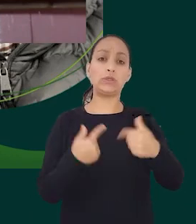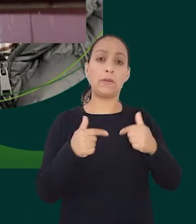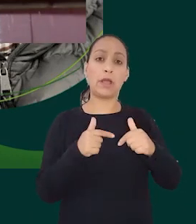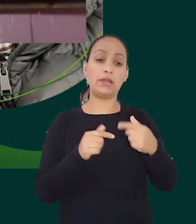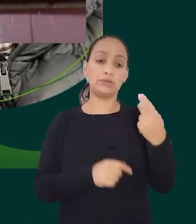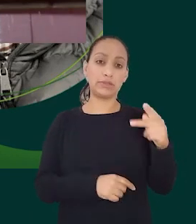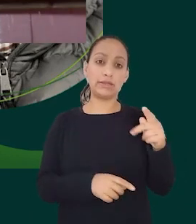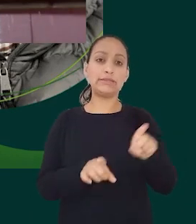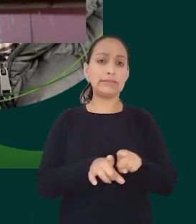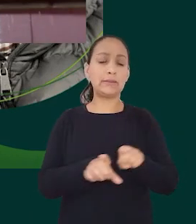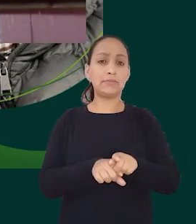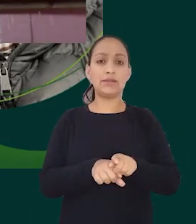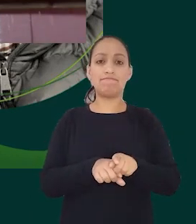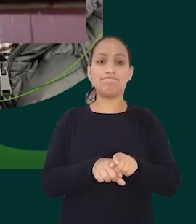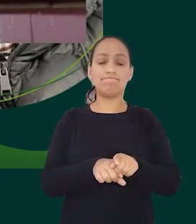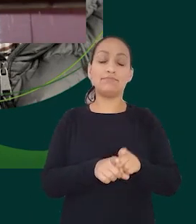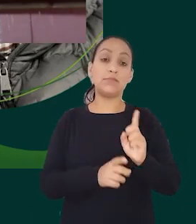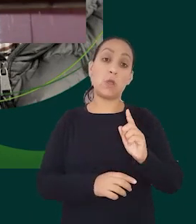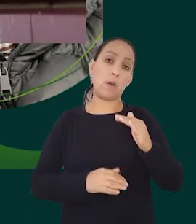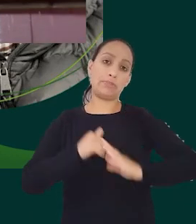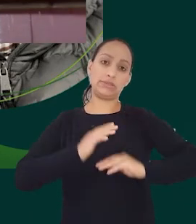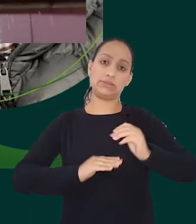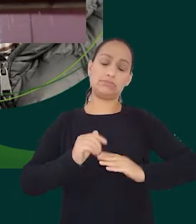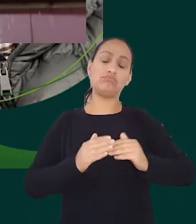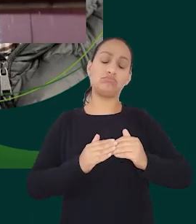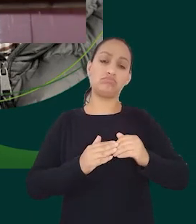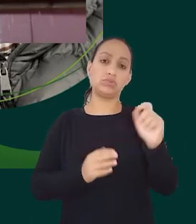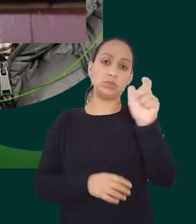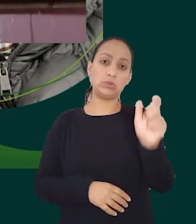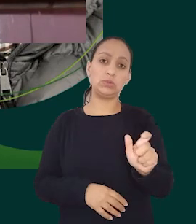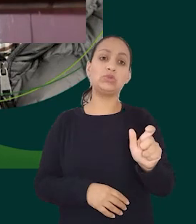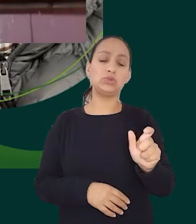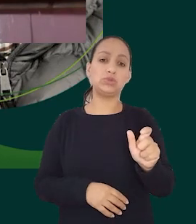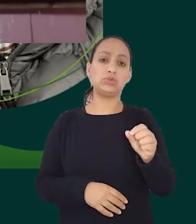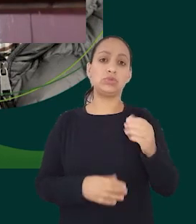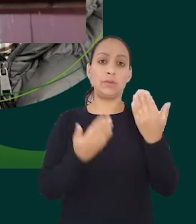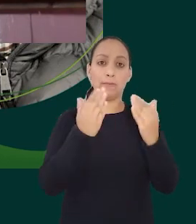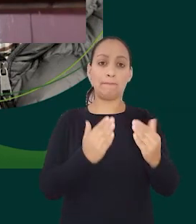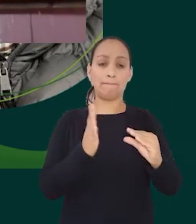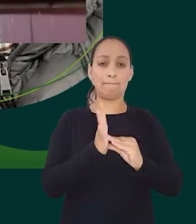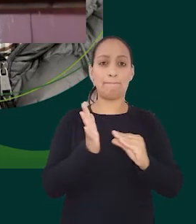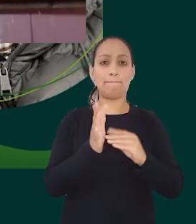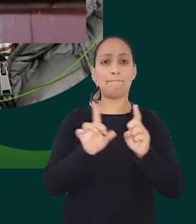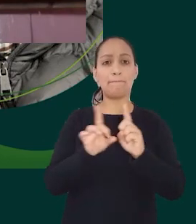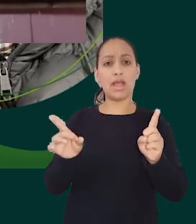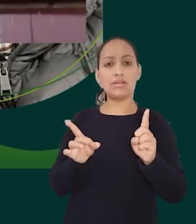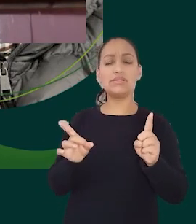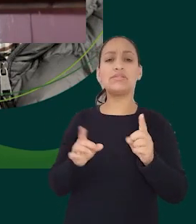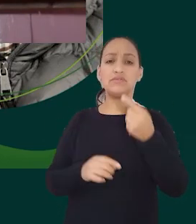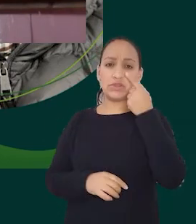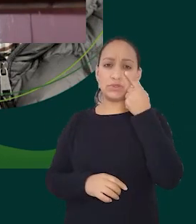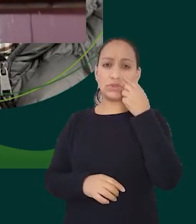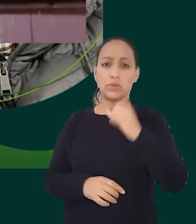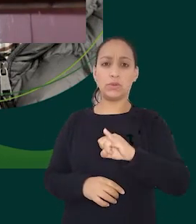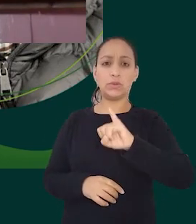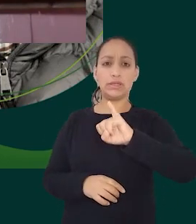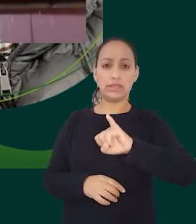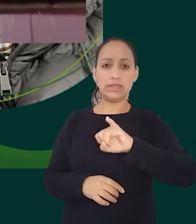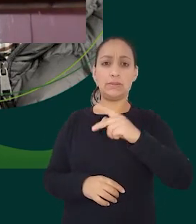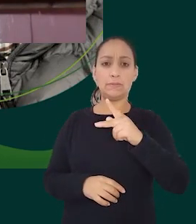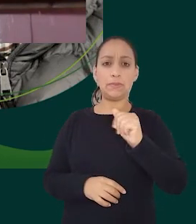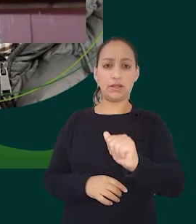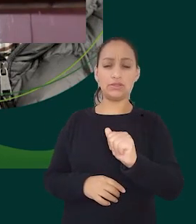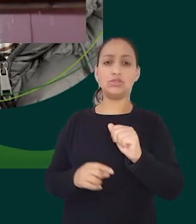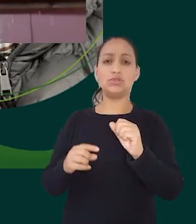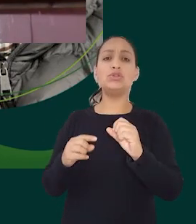acabou não aplicando o algoritmo de machine learning, mas é um trabalho de visualização sobre os dados do INCA, do Instituto Nacional do Câncer, que ficou